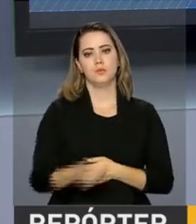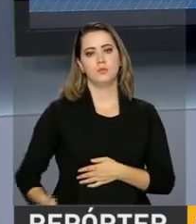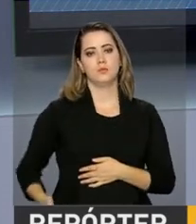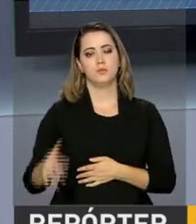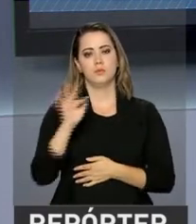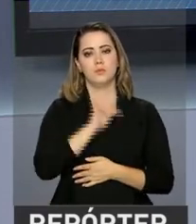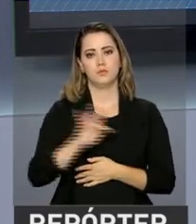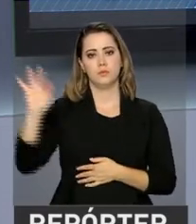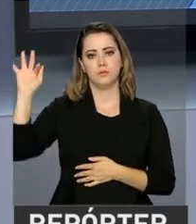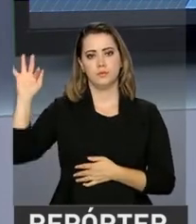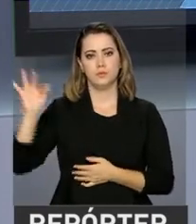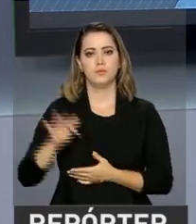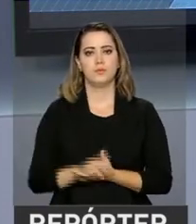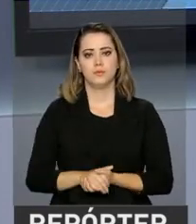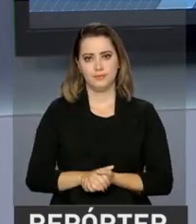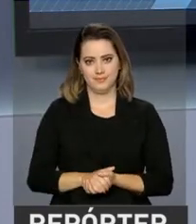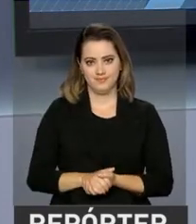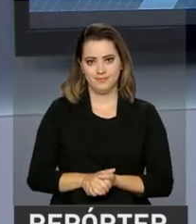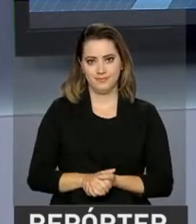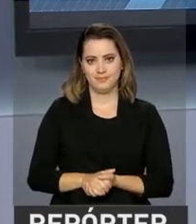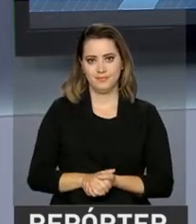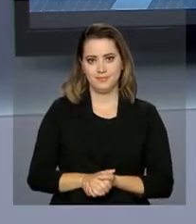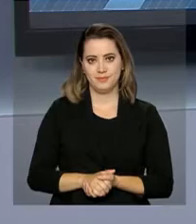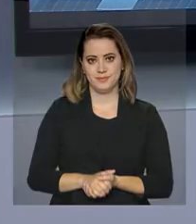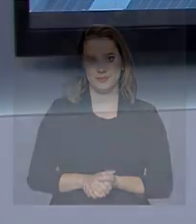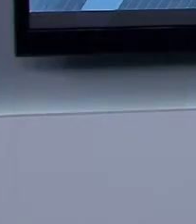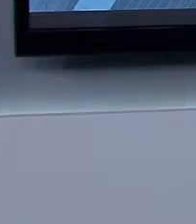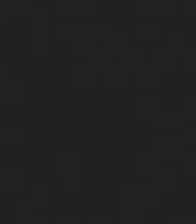na nbr a tv do governo federal